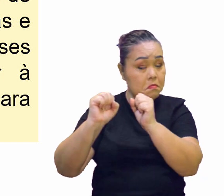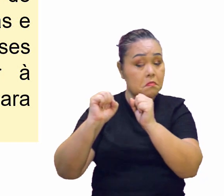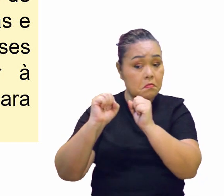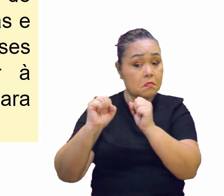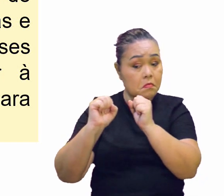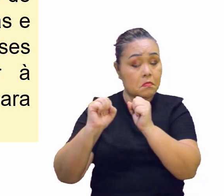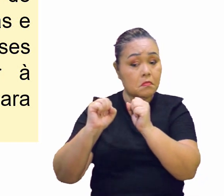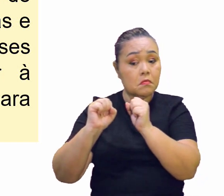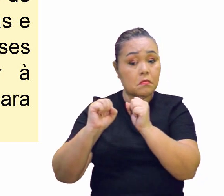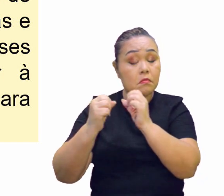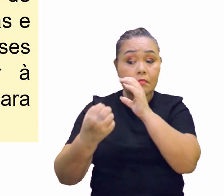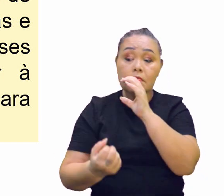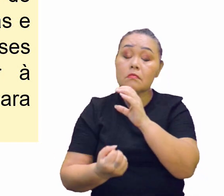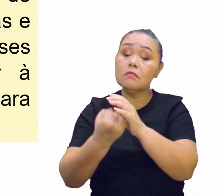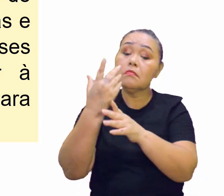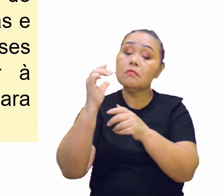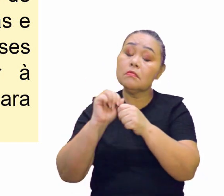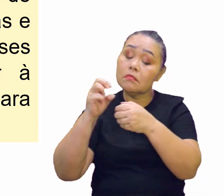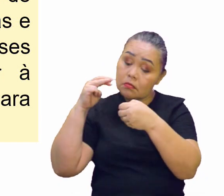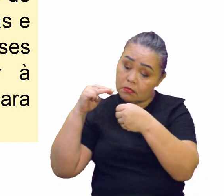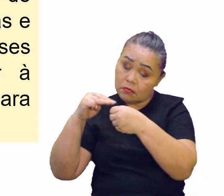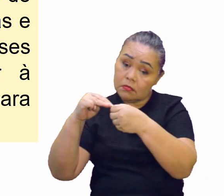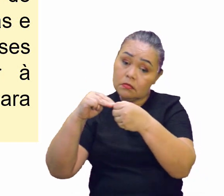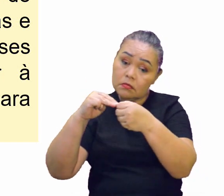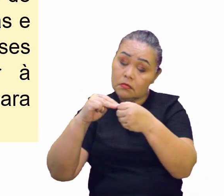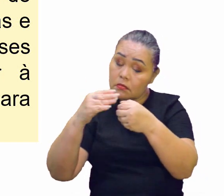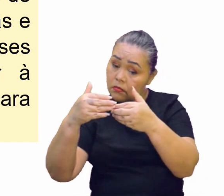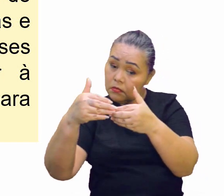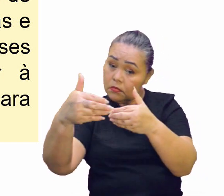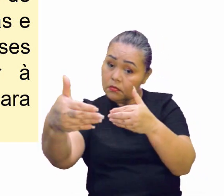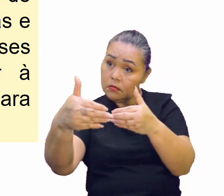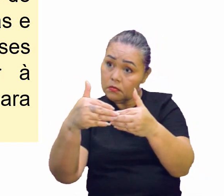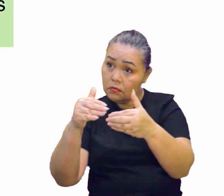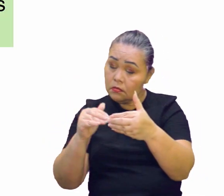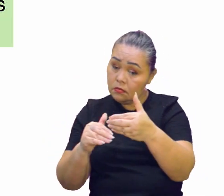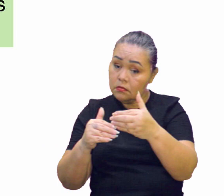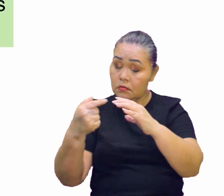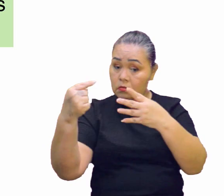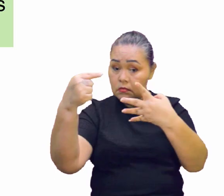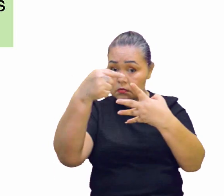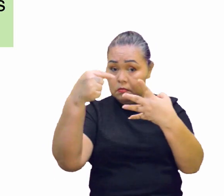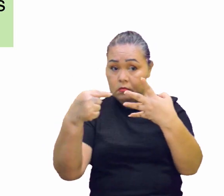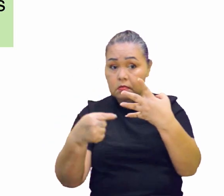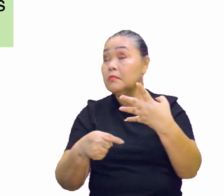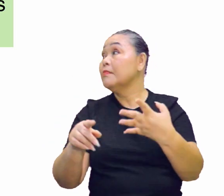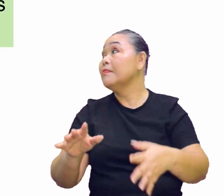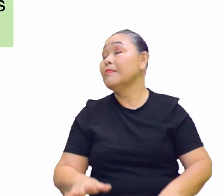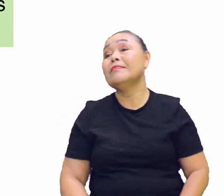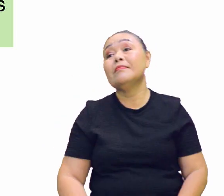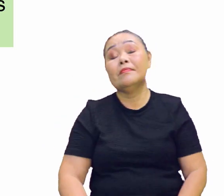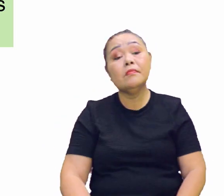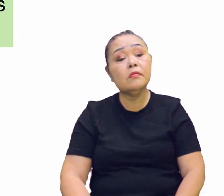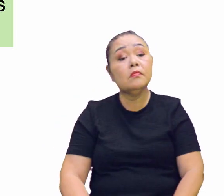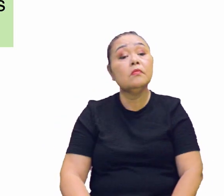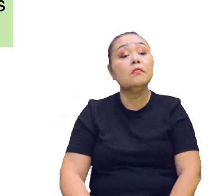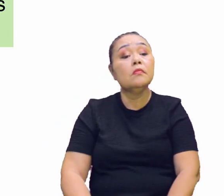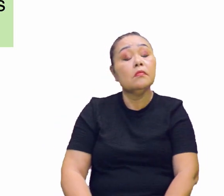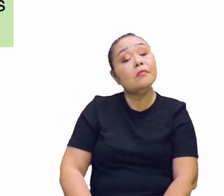haver, surgir novos municípios, levando em consideração esses aspectos.